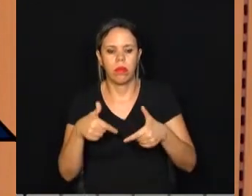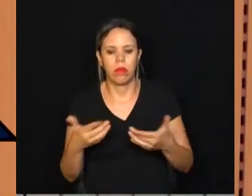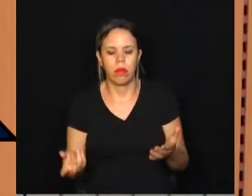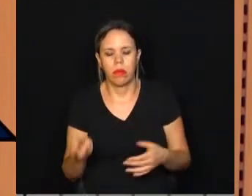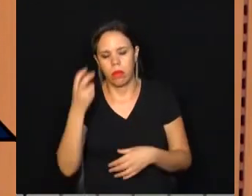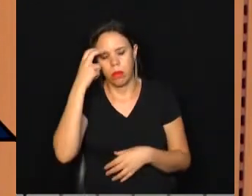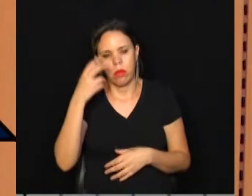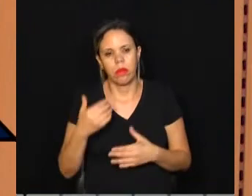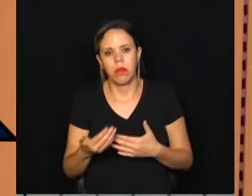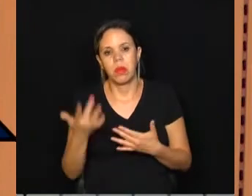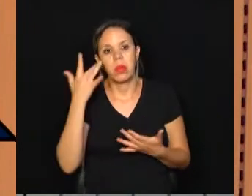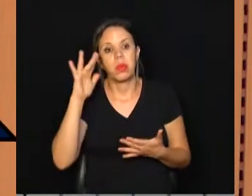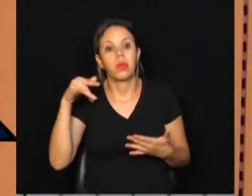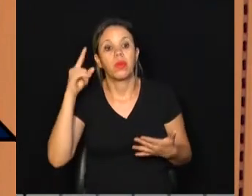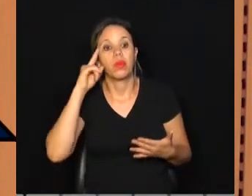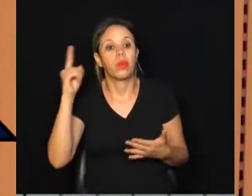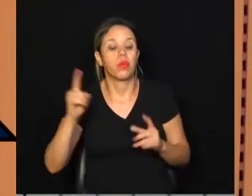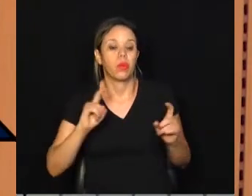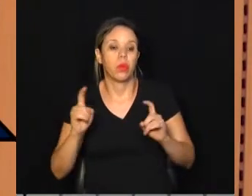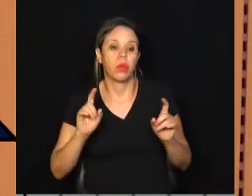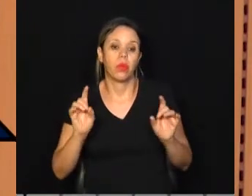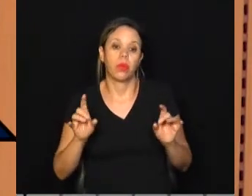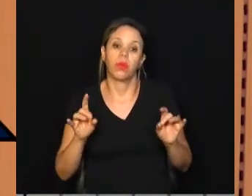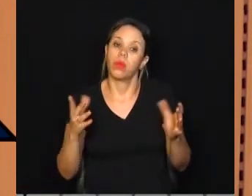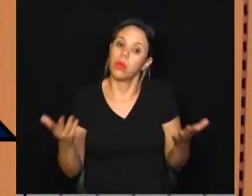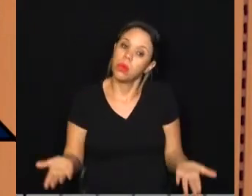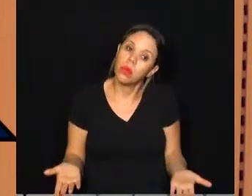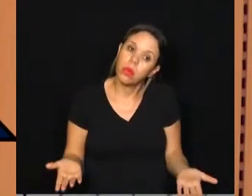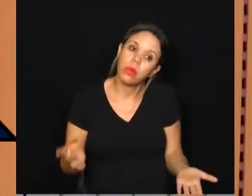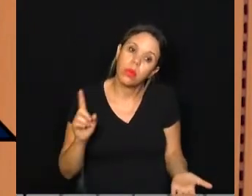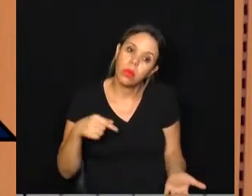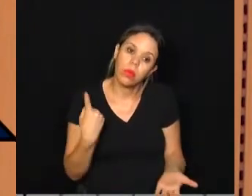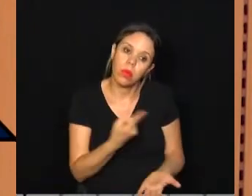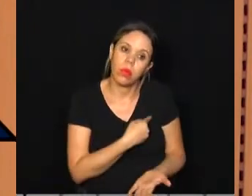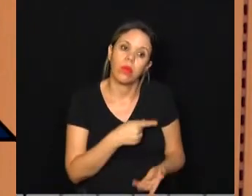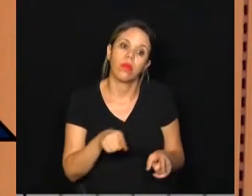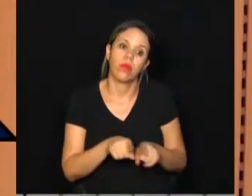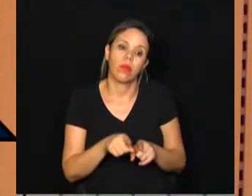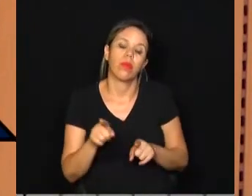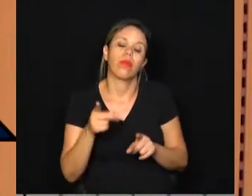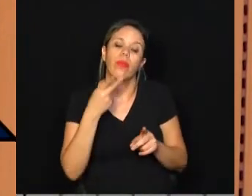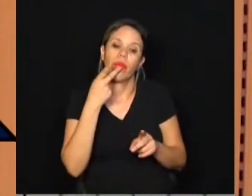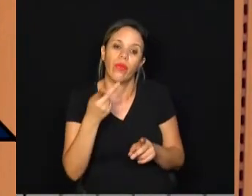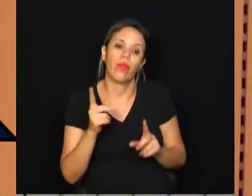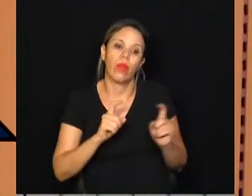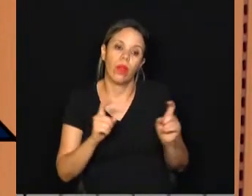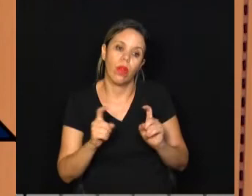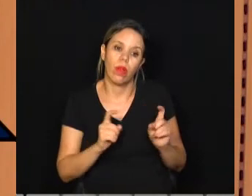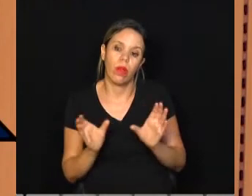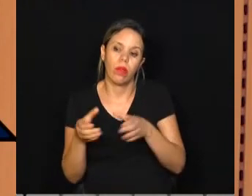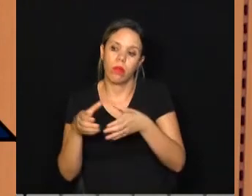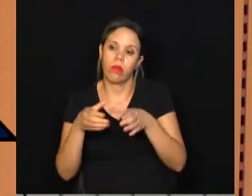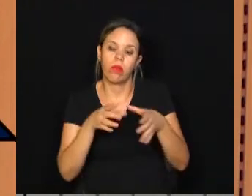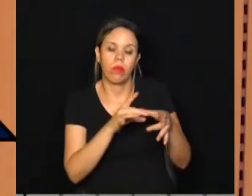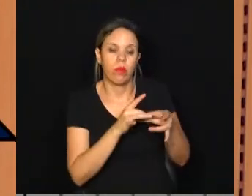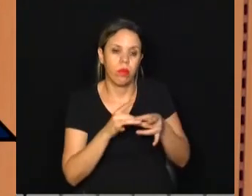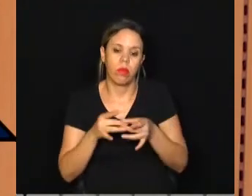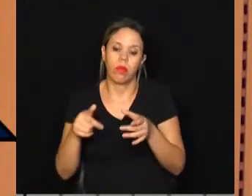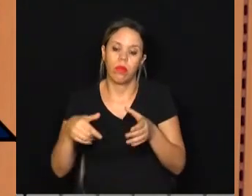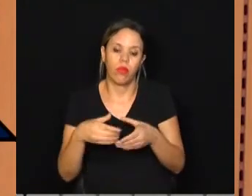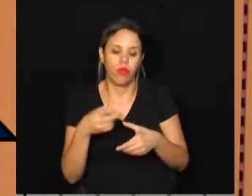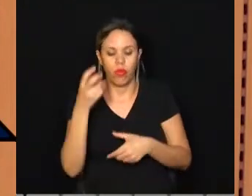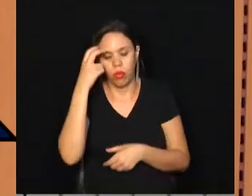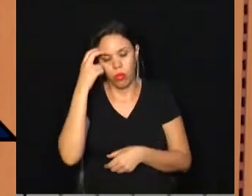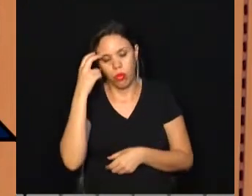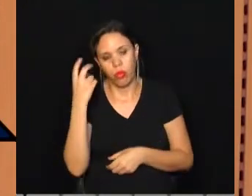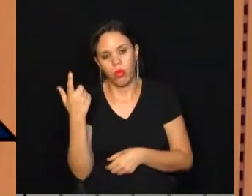sei exatamente se será uma reunião extraordinária, mas nós devemos tratar numa reunião conjunta dessa Comissão de